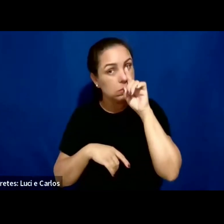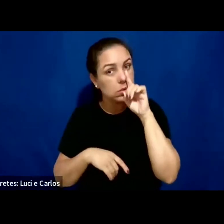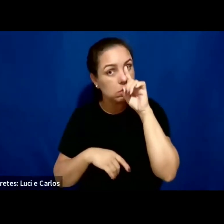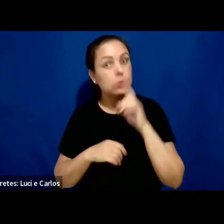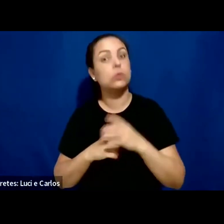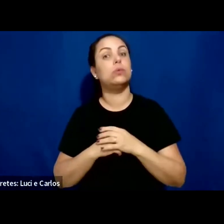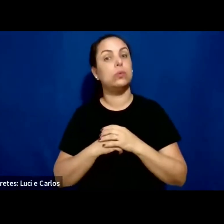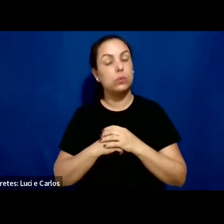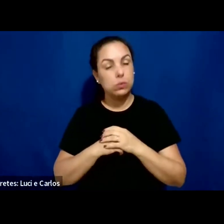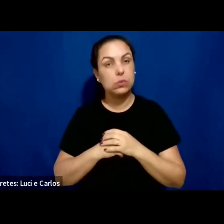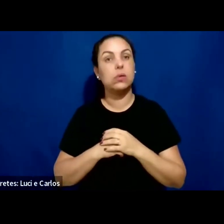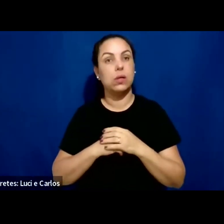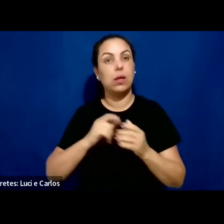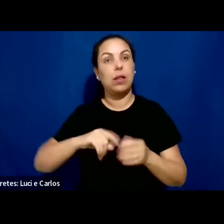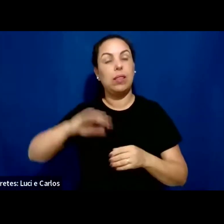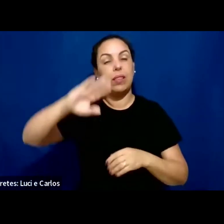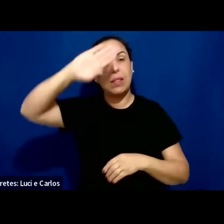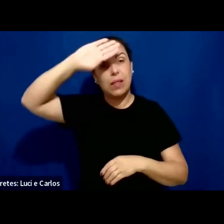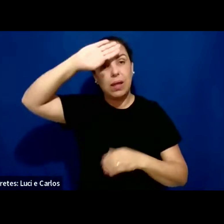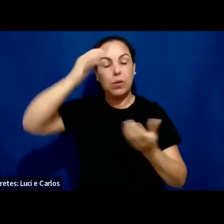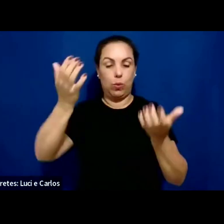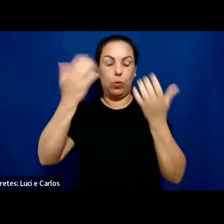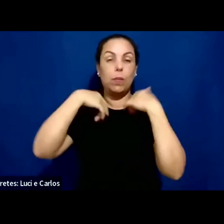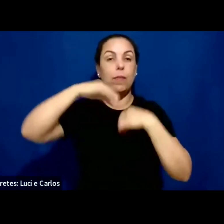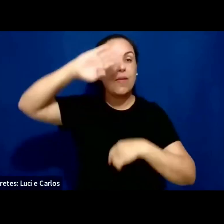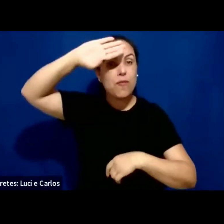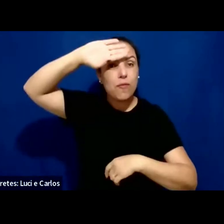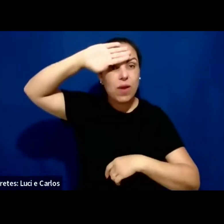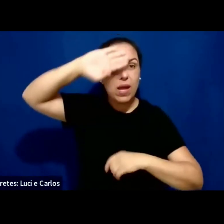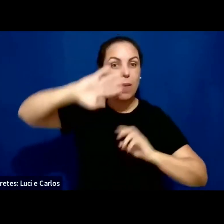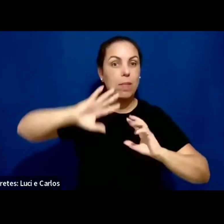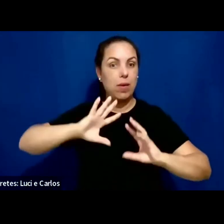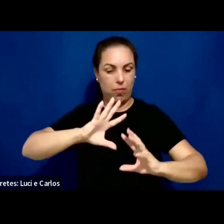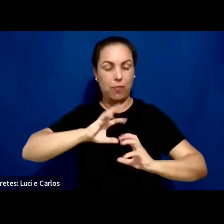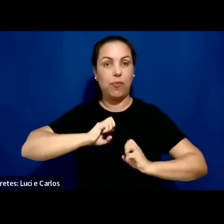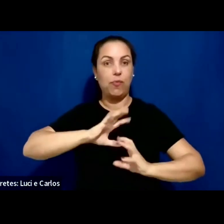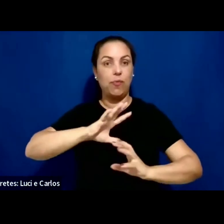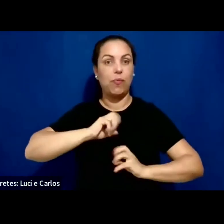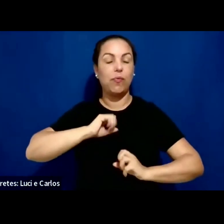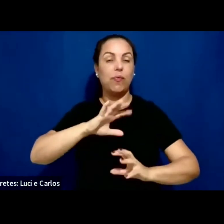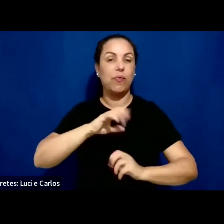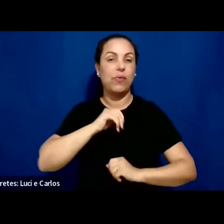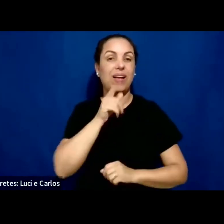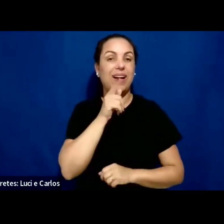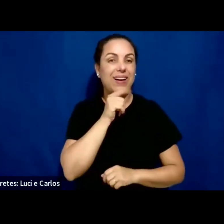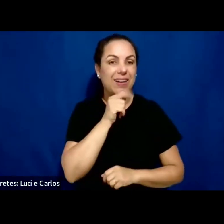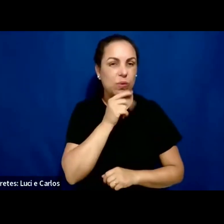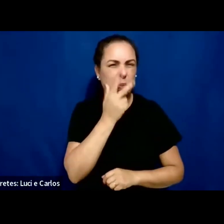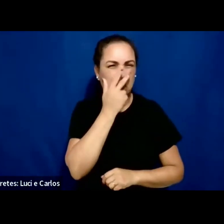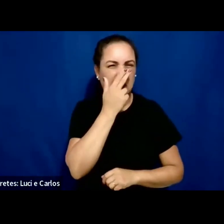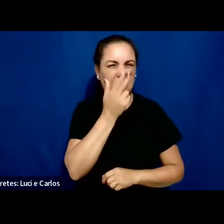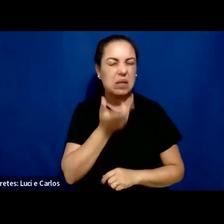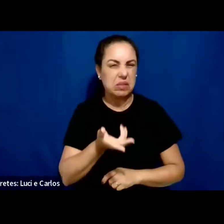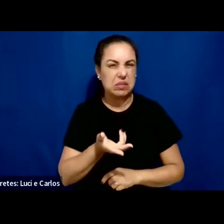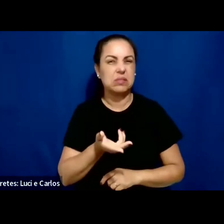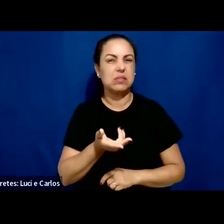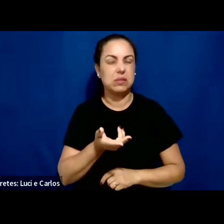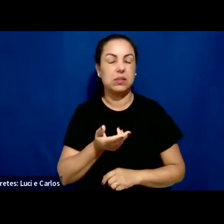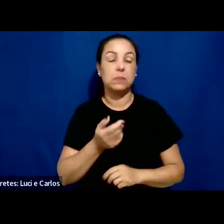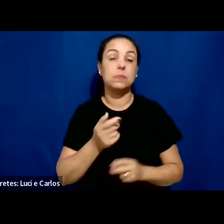intestinos que vai prejudicar a absorção de água e de nutrientes, tá certo? E quem tem